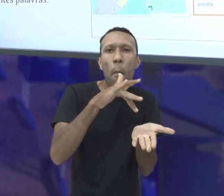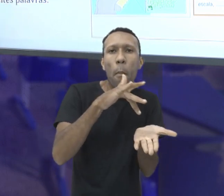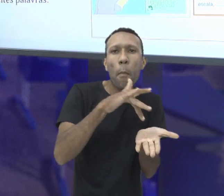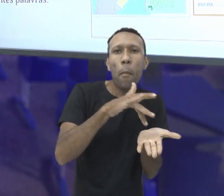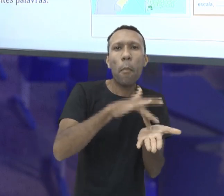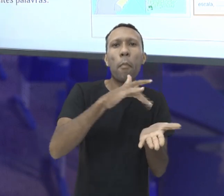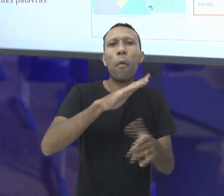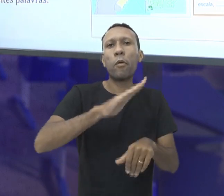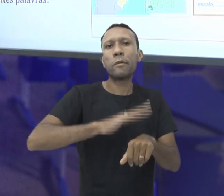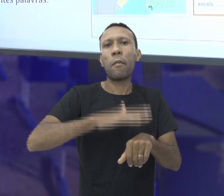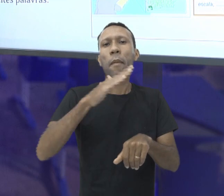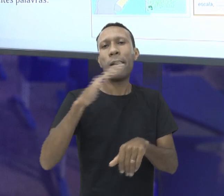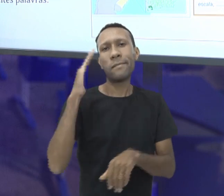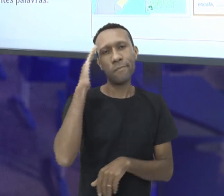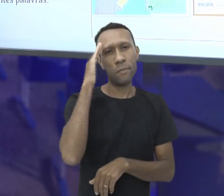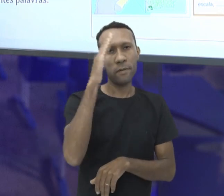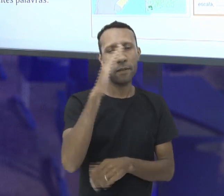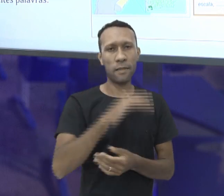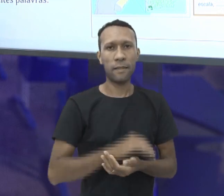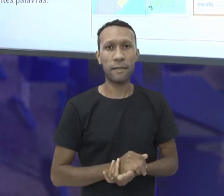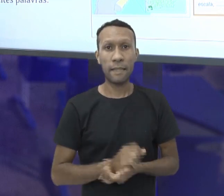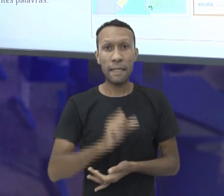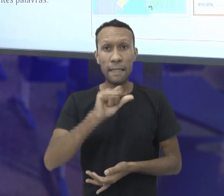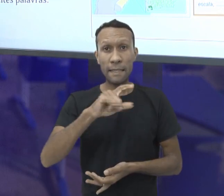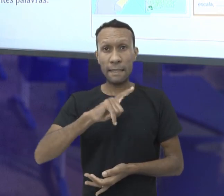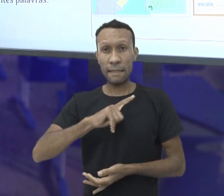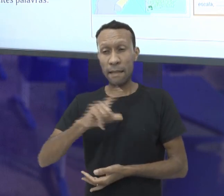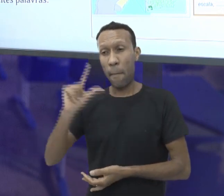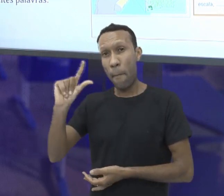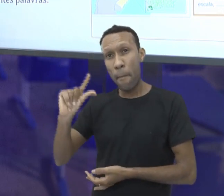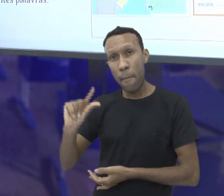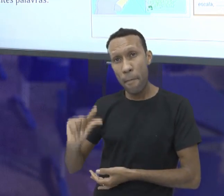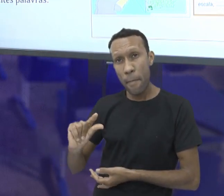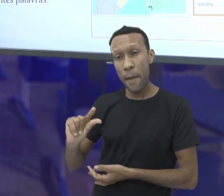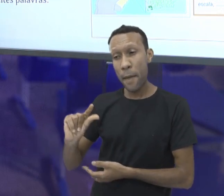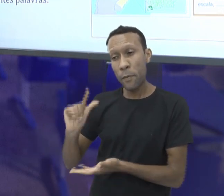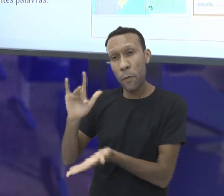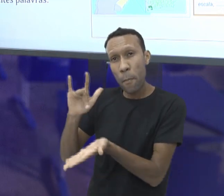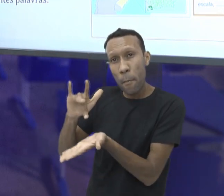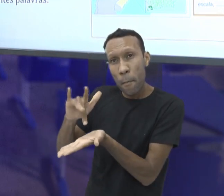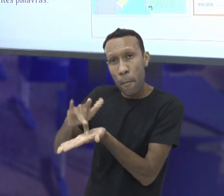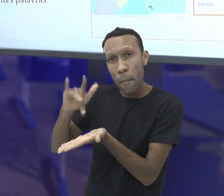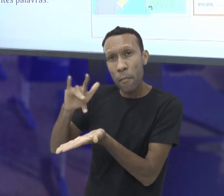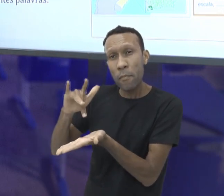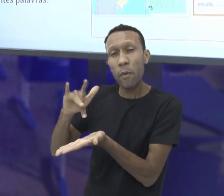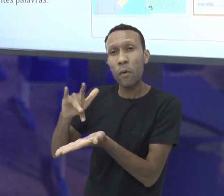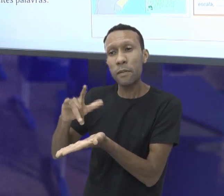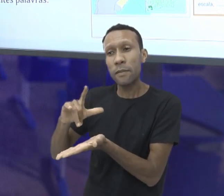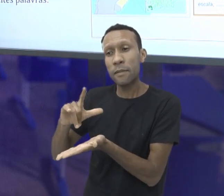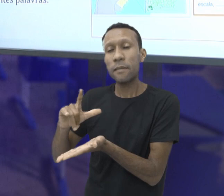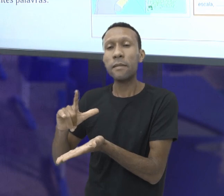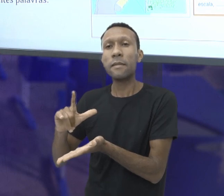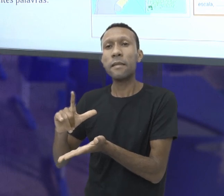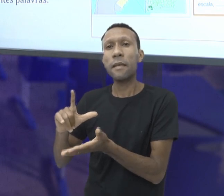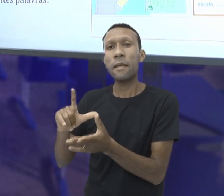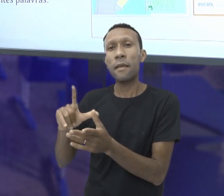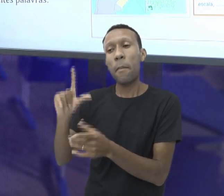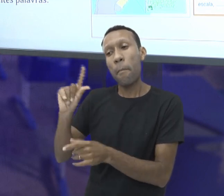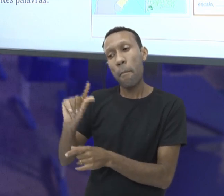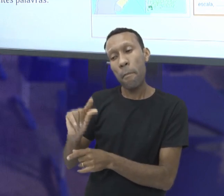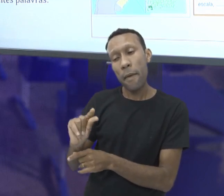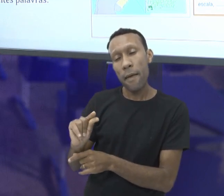mapa político do Brasil. Já o de menor escala significa que ele tem mais detalhe. Ele